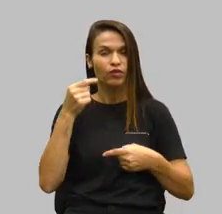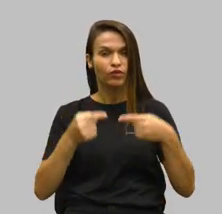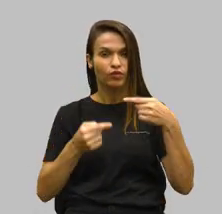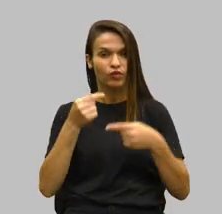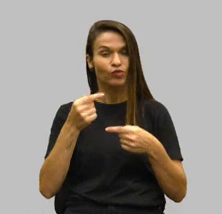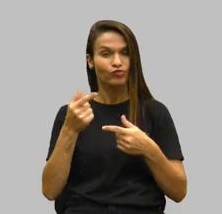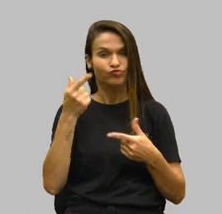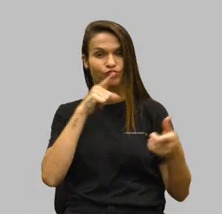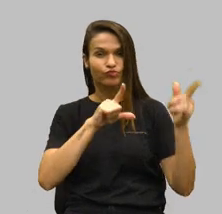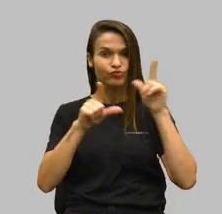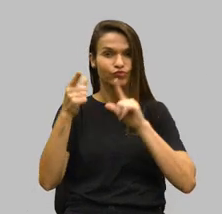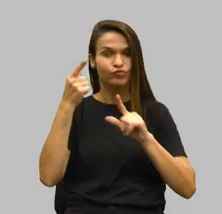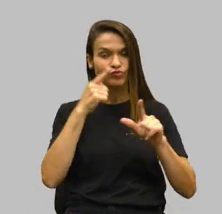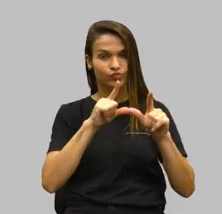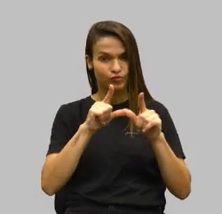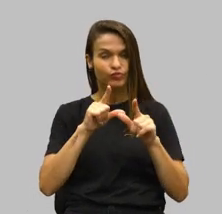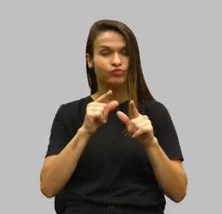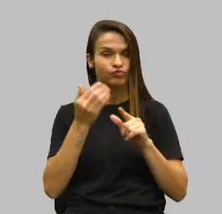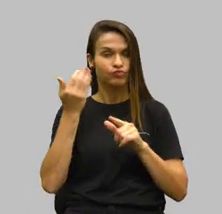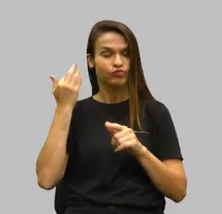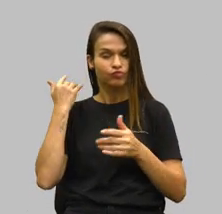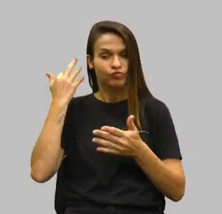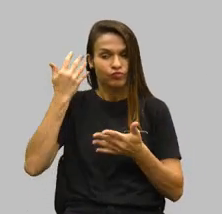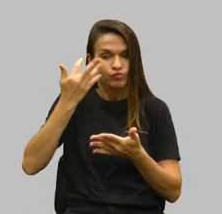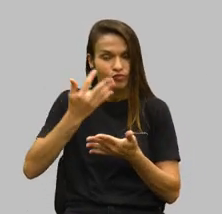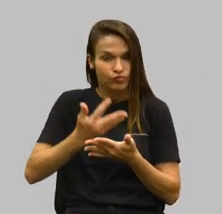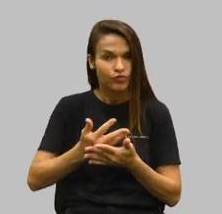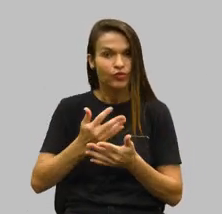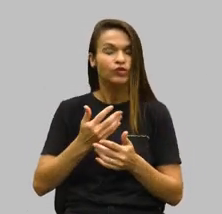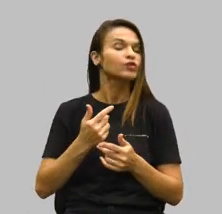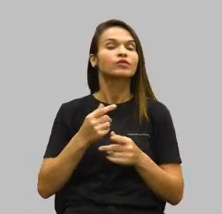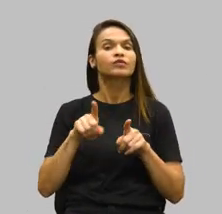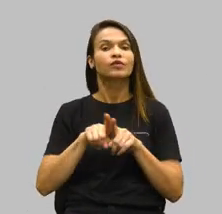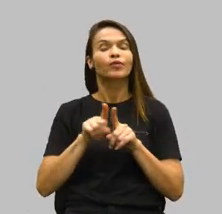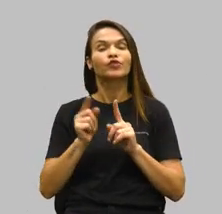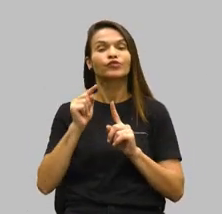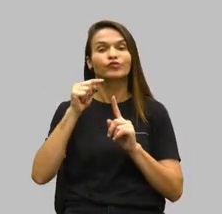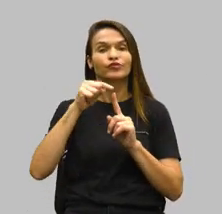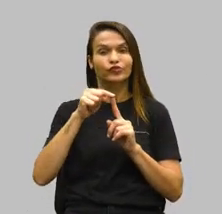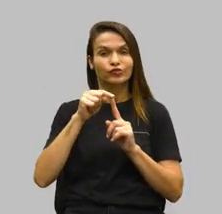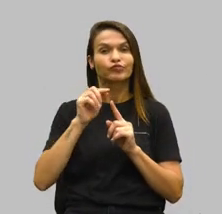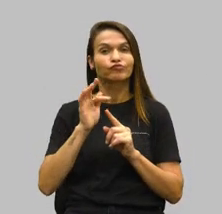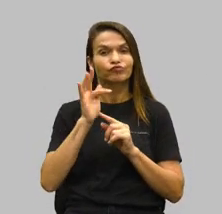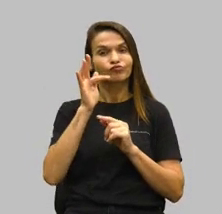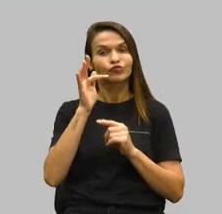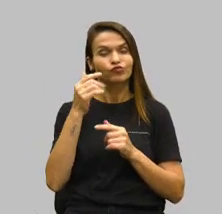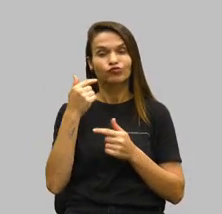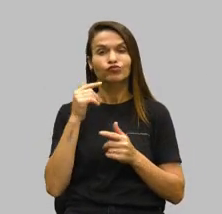alcançadas desde então e os avanços que nós alcançamos